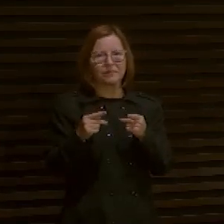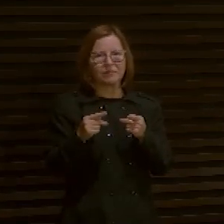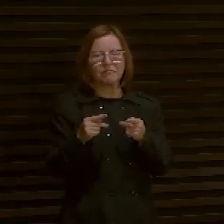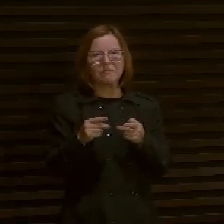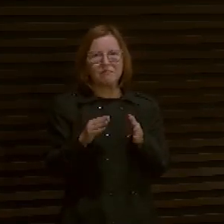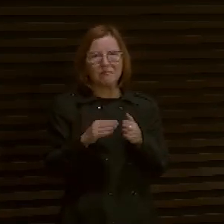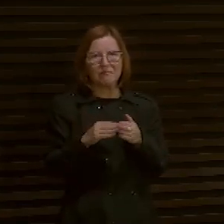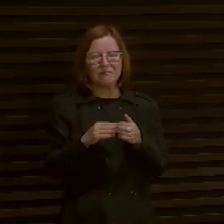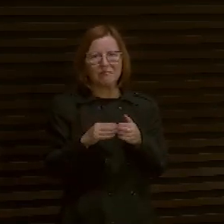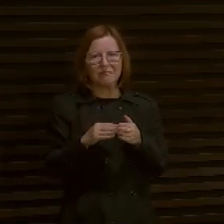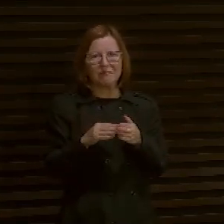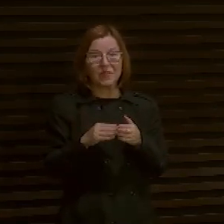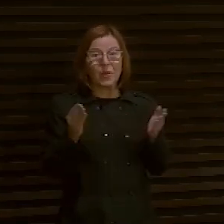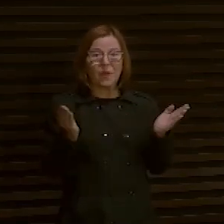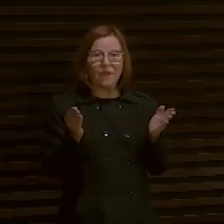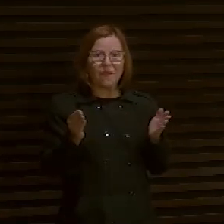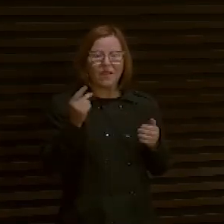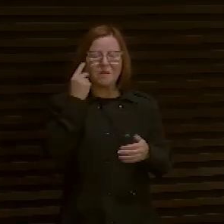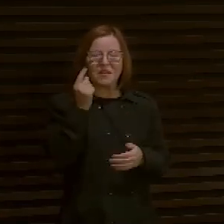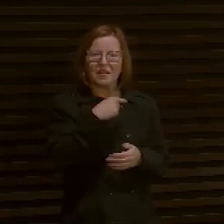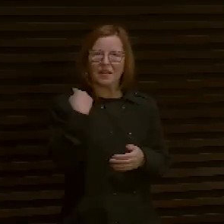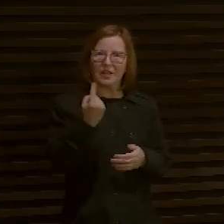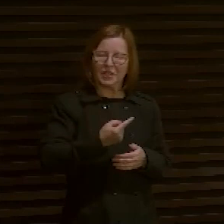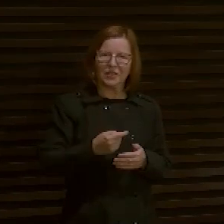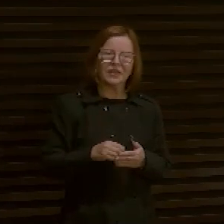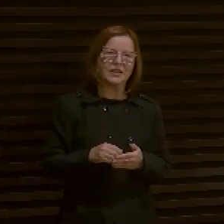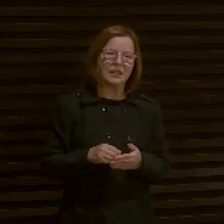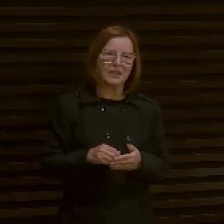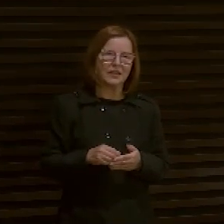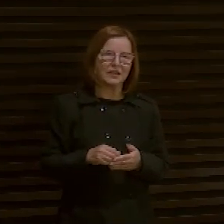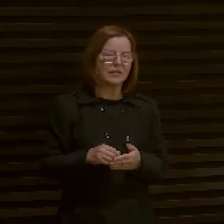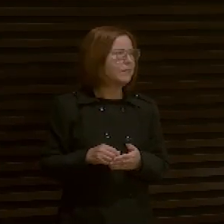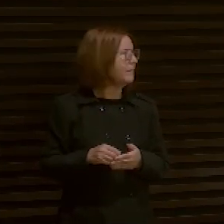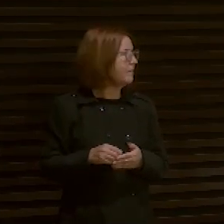E hoje para nós, eu falo da escritura que nós temos nas mãos.